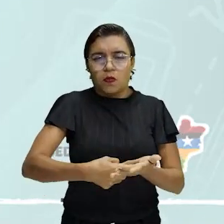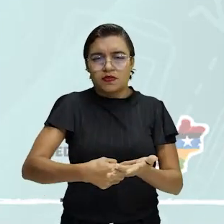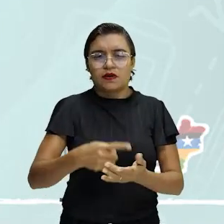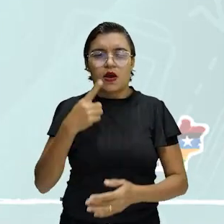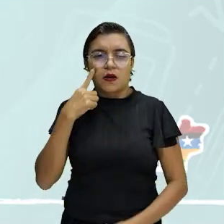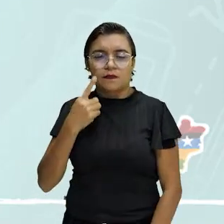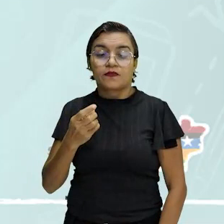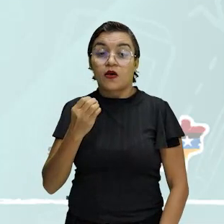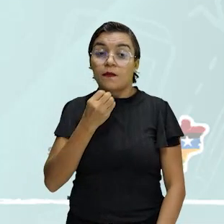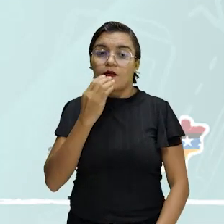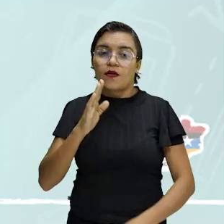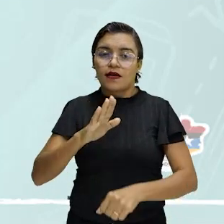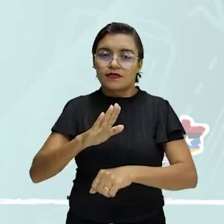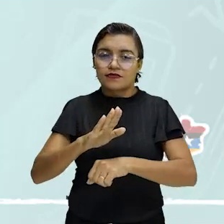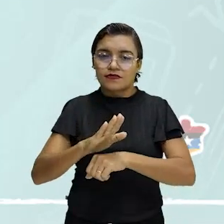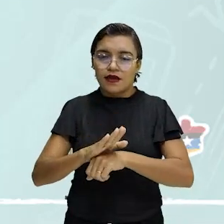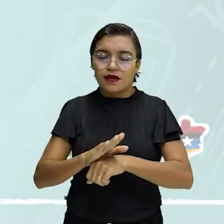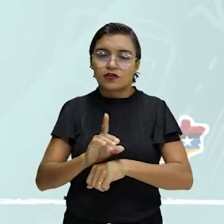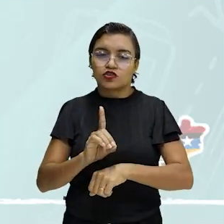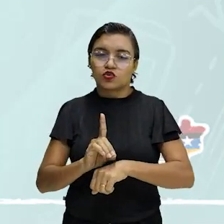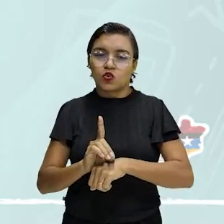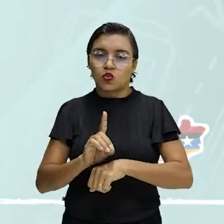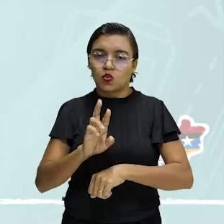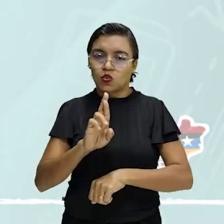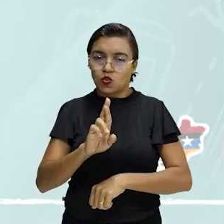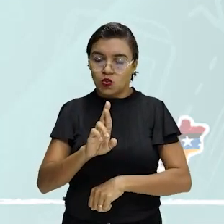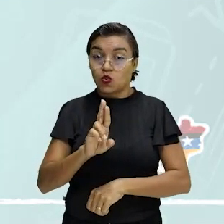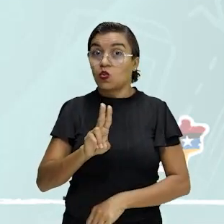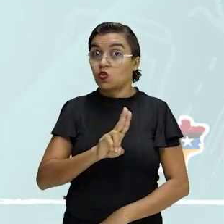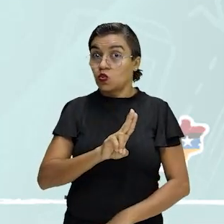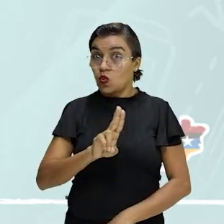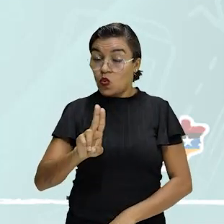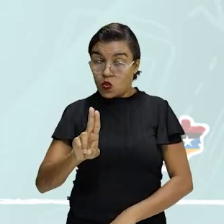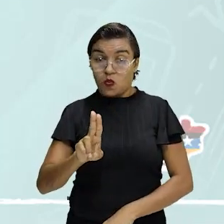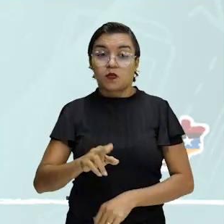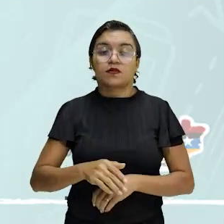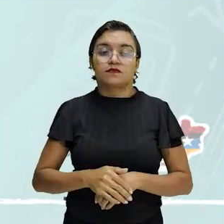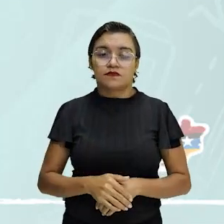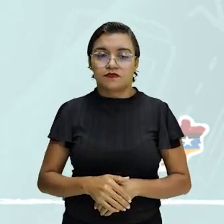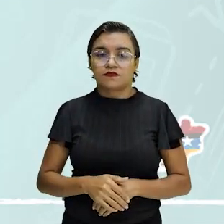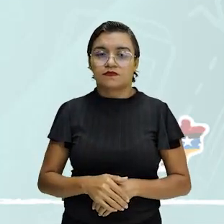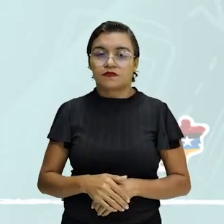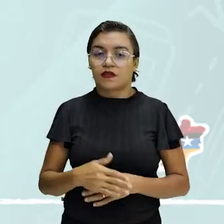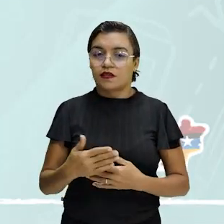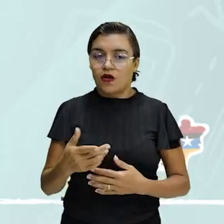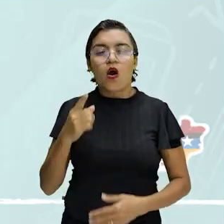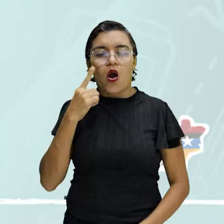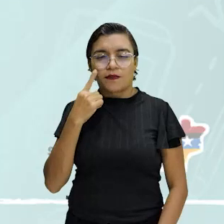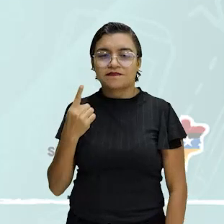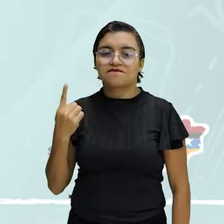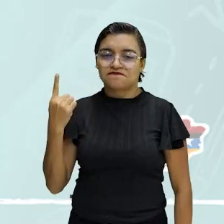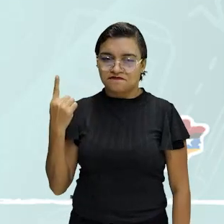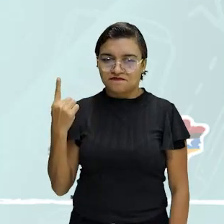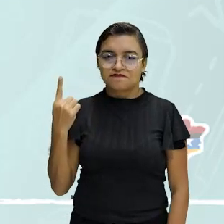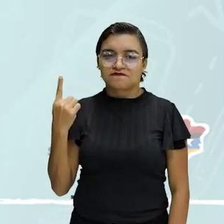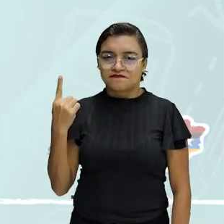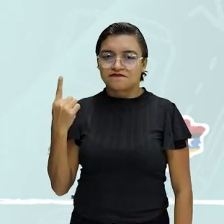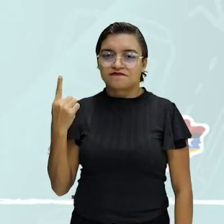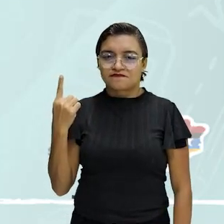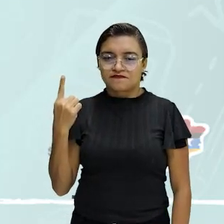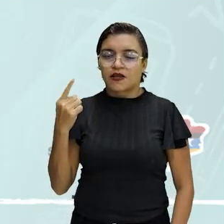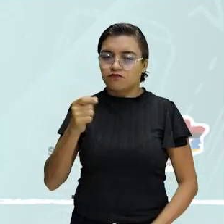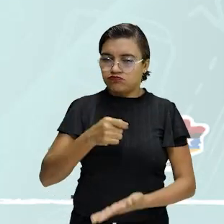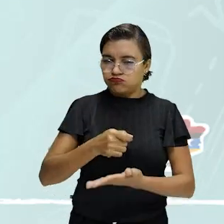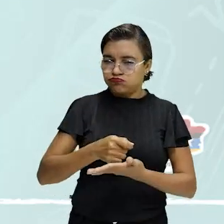tarde, doutor, segue o nome da pessoa. Venho desta forma confirmar o agendamento da reunião entre, aí coloca ali o nome das partes,